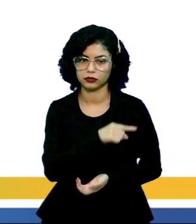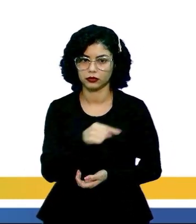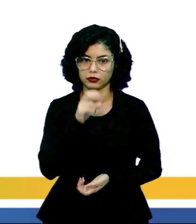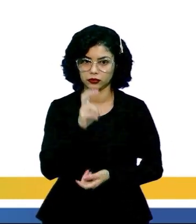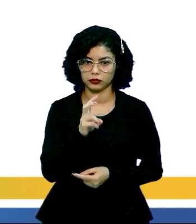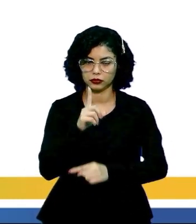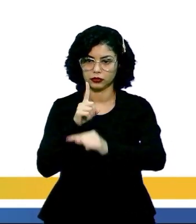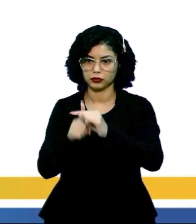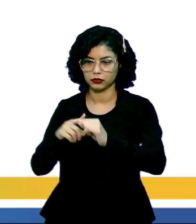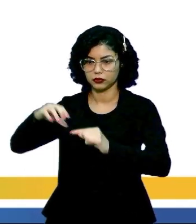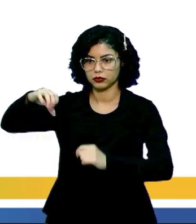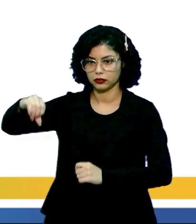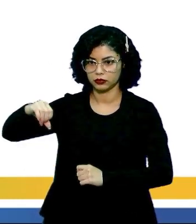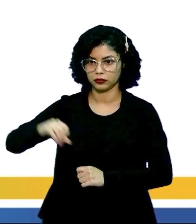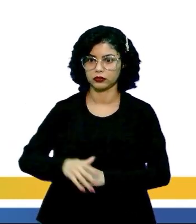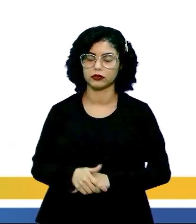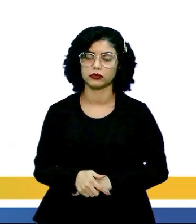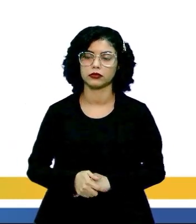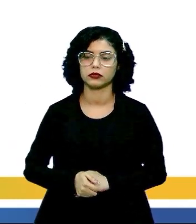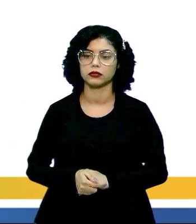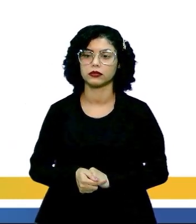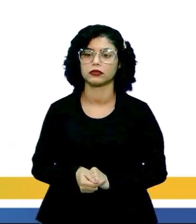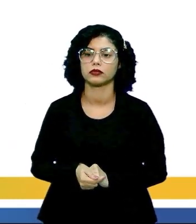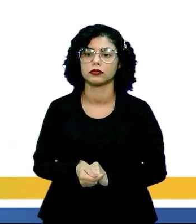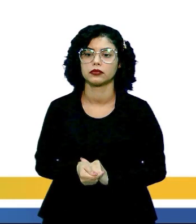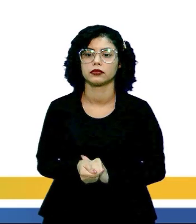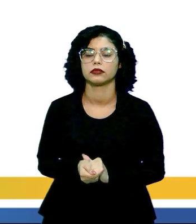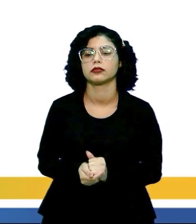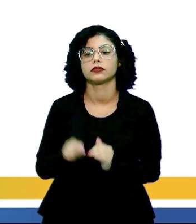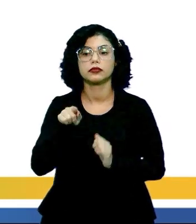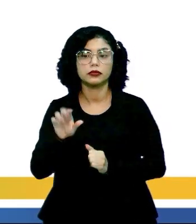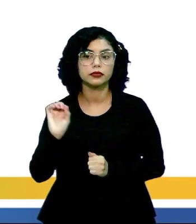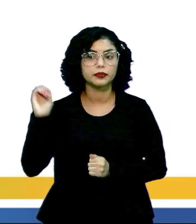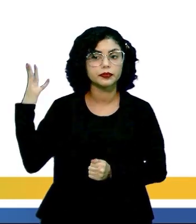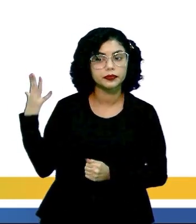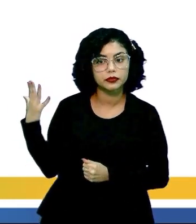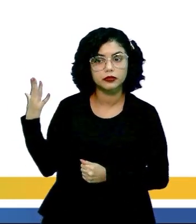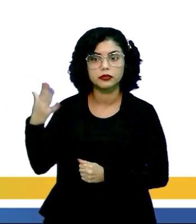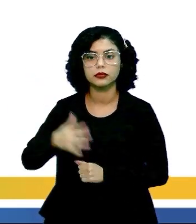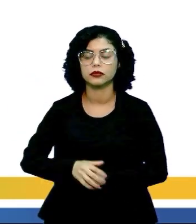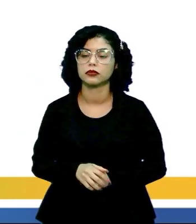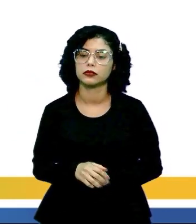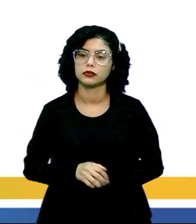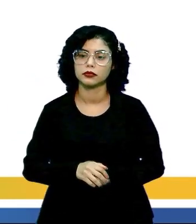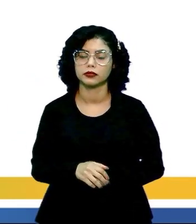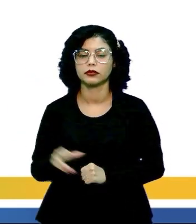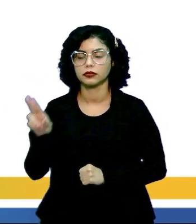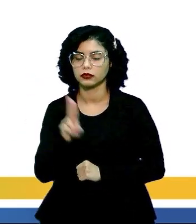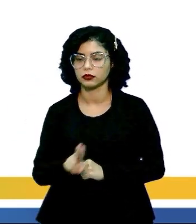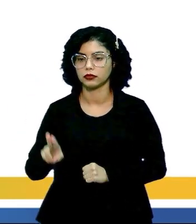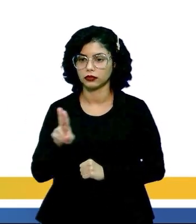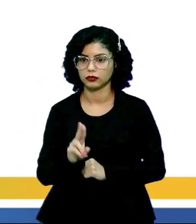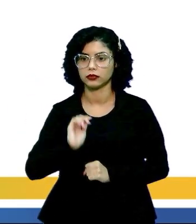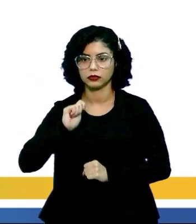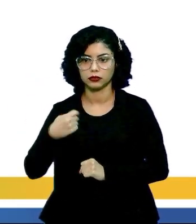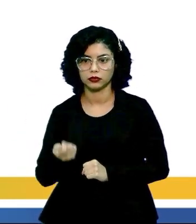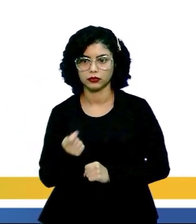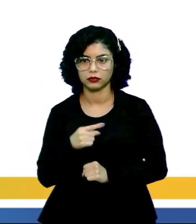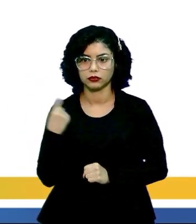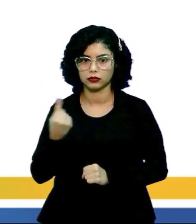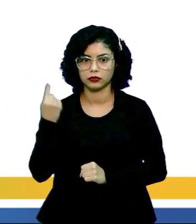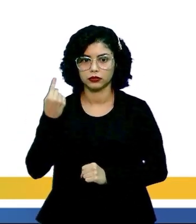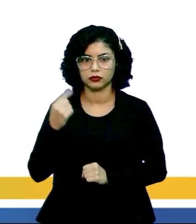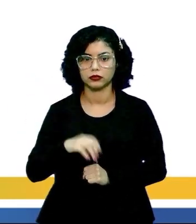elevado a menos 5, mais 9. Nesse caso aí, usa o sinal do